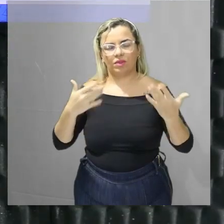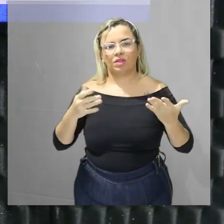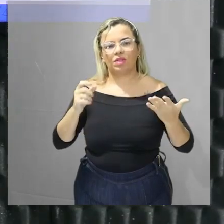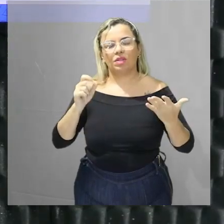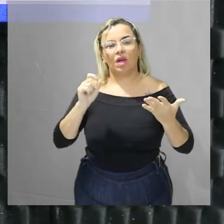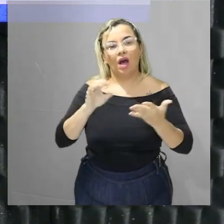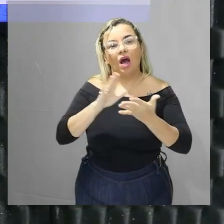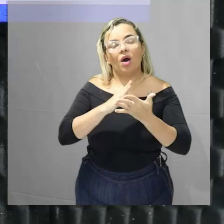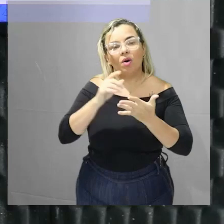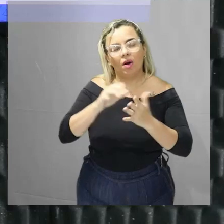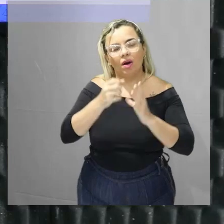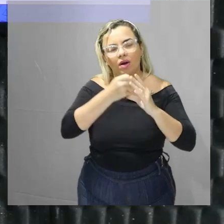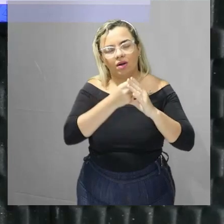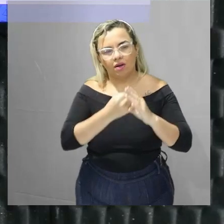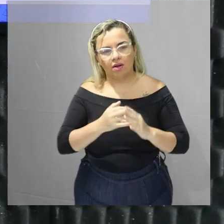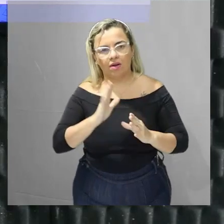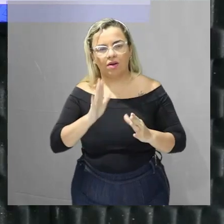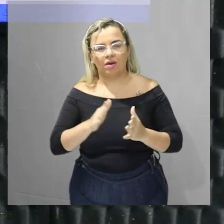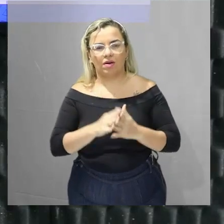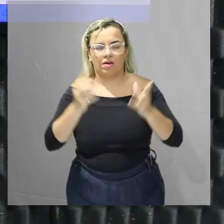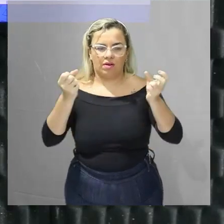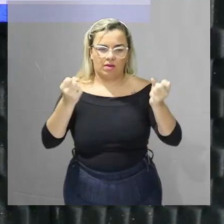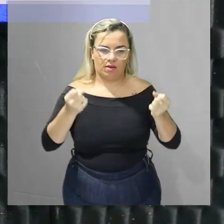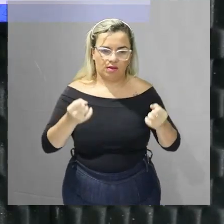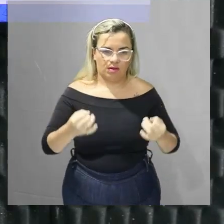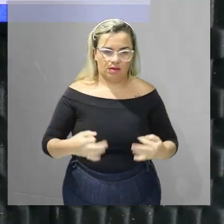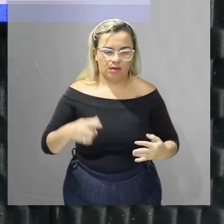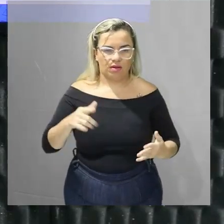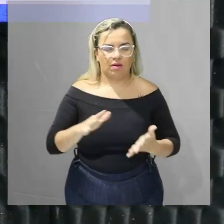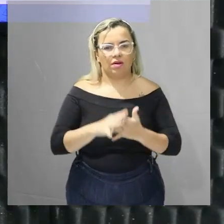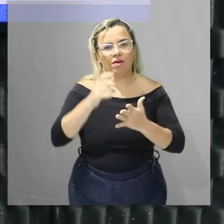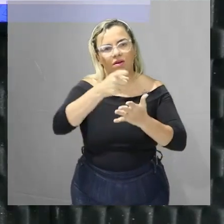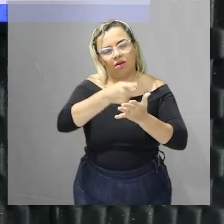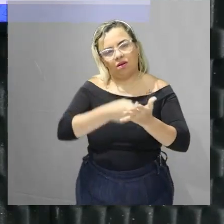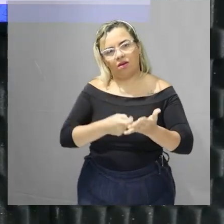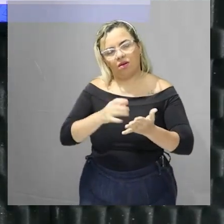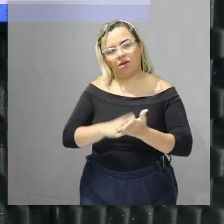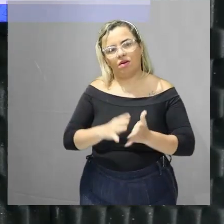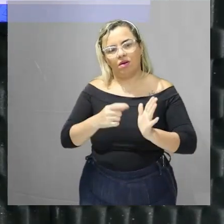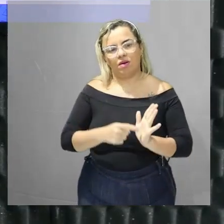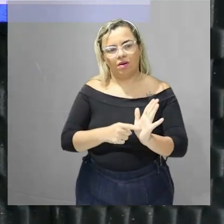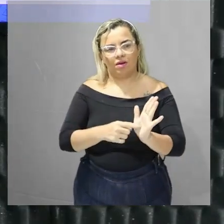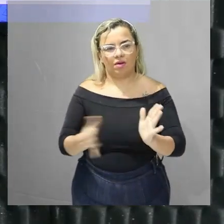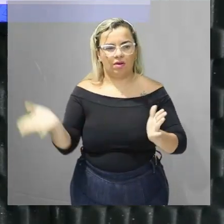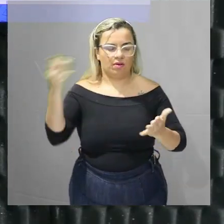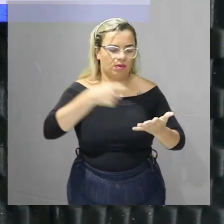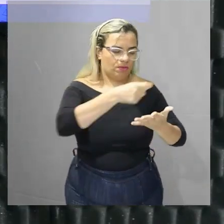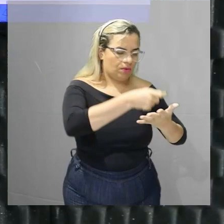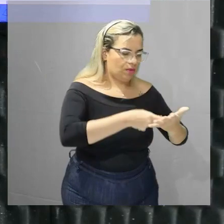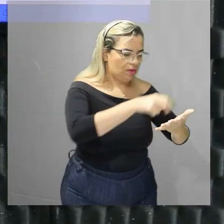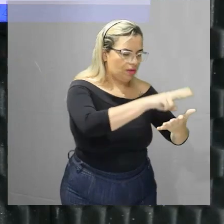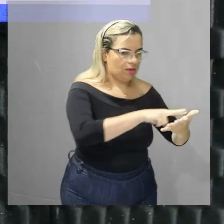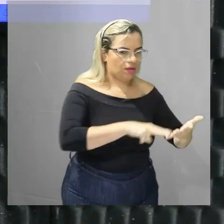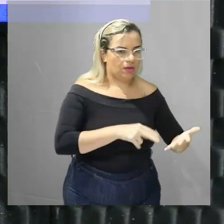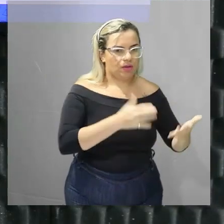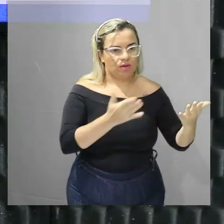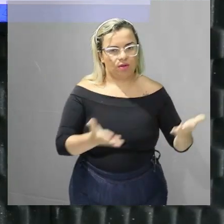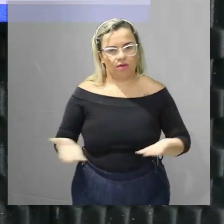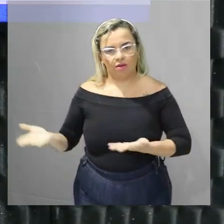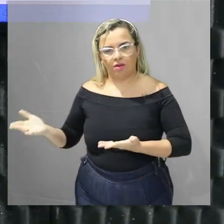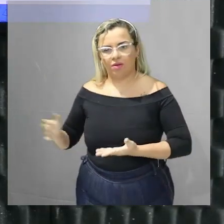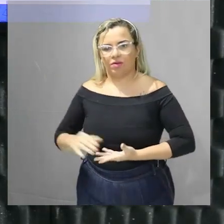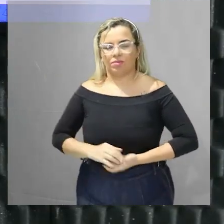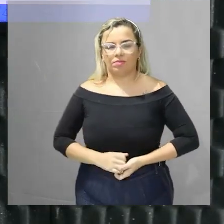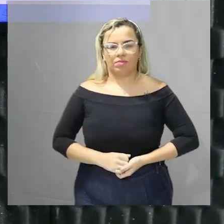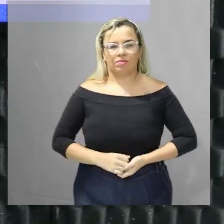dessas características vai explicar essa complexidade que o texto vai te citar. Vamos lá para o texto agora, o motivador. Olha o